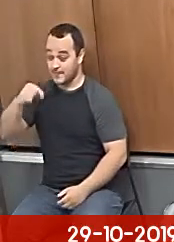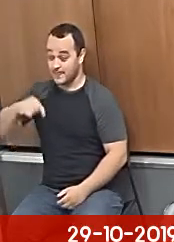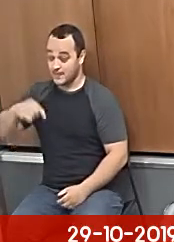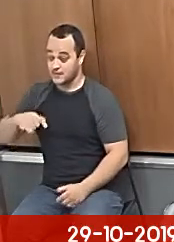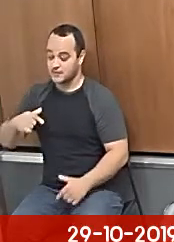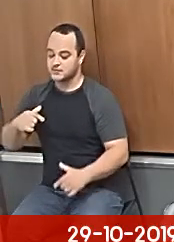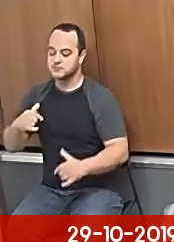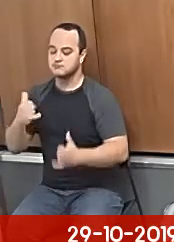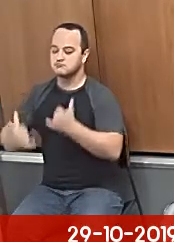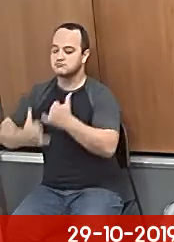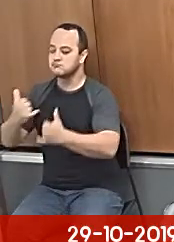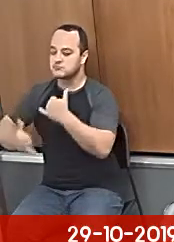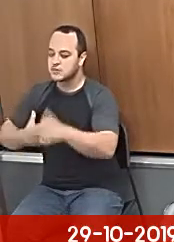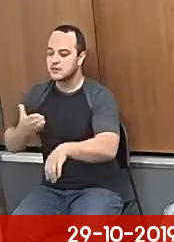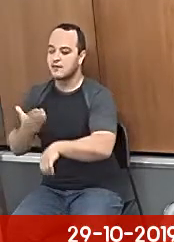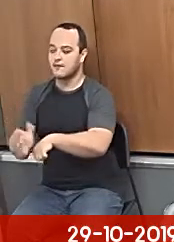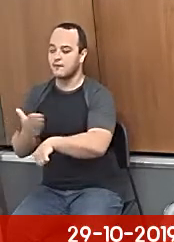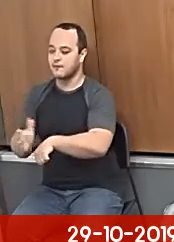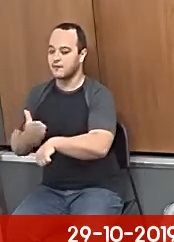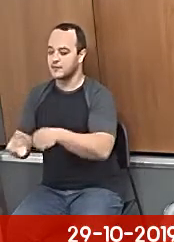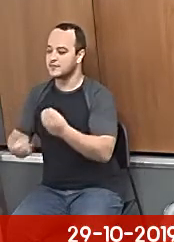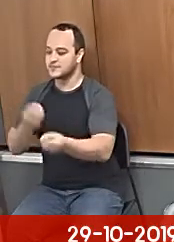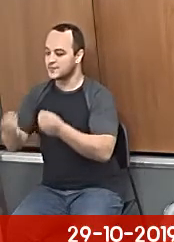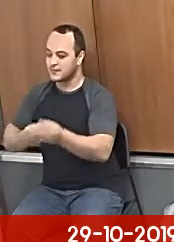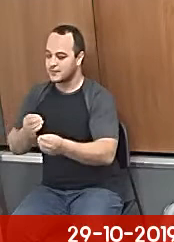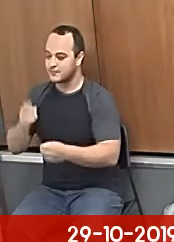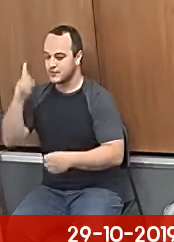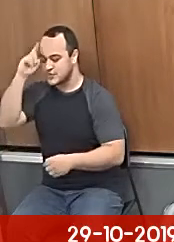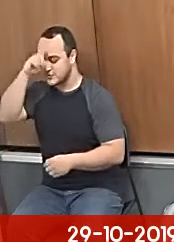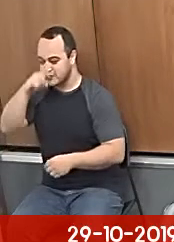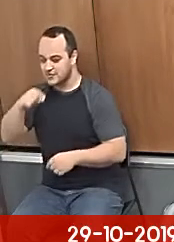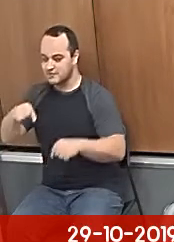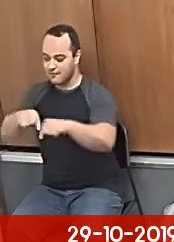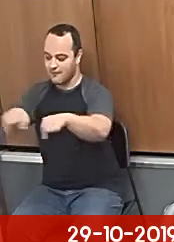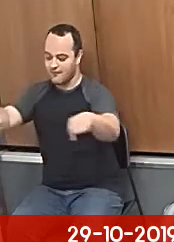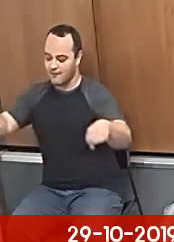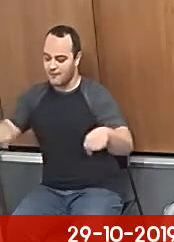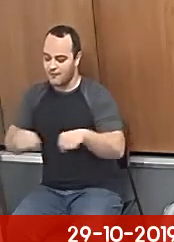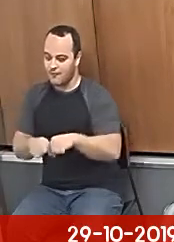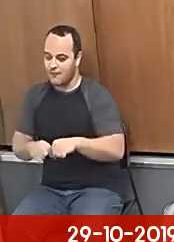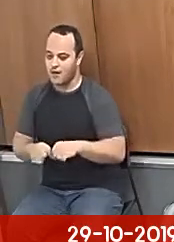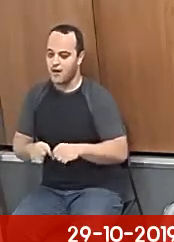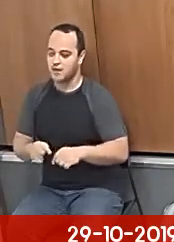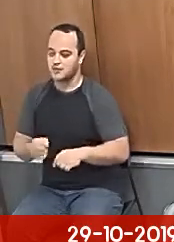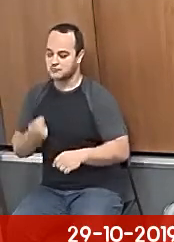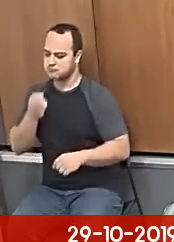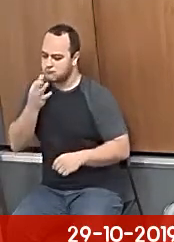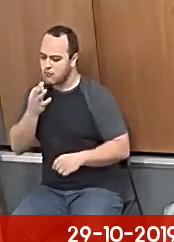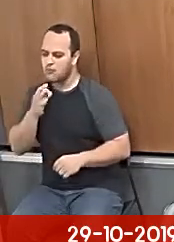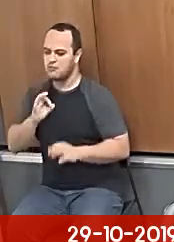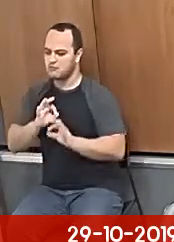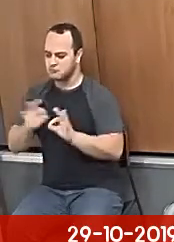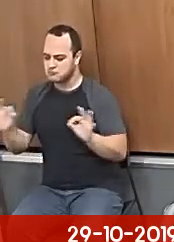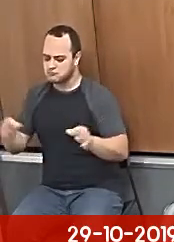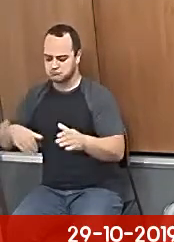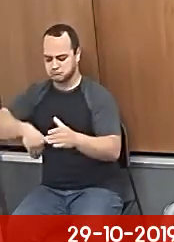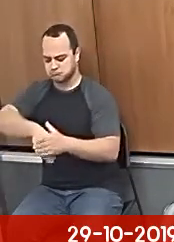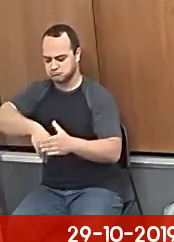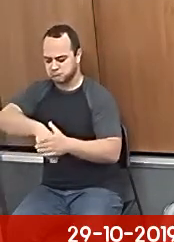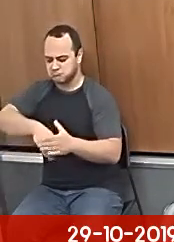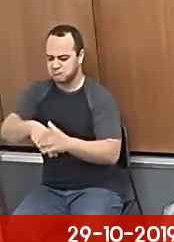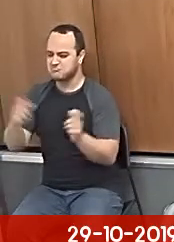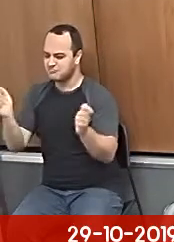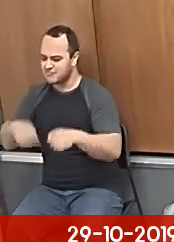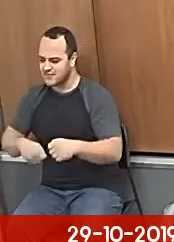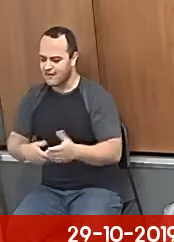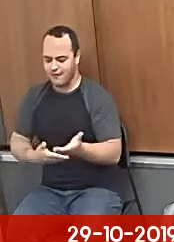porque nós não temos dinheiro para pagar R$200 por hora nas quadras societies. Não temos. Aí a gente tem que pedir. Aí eles vão dar um